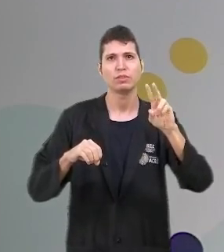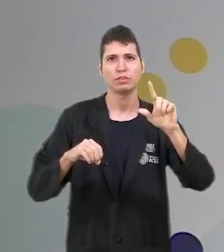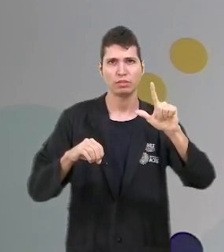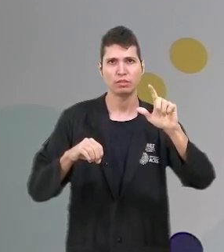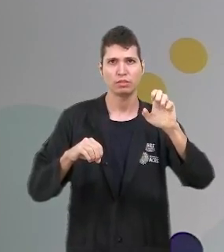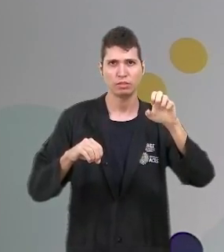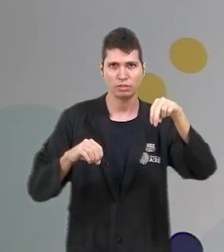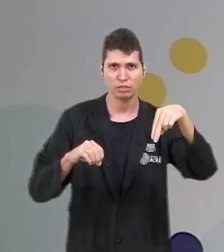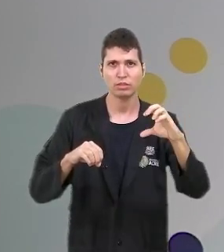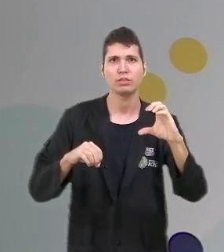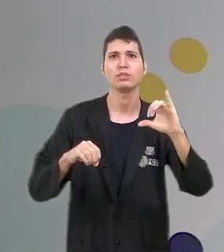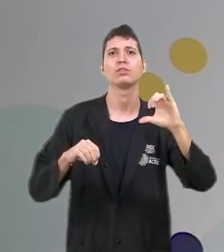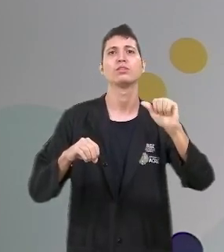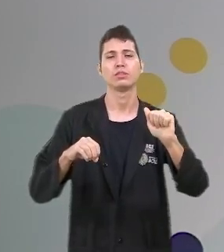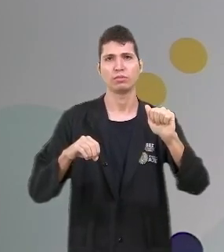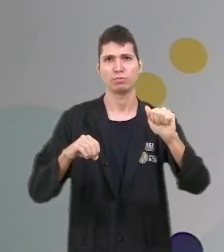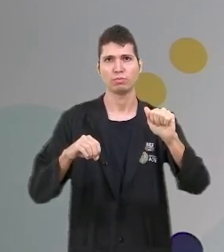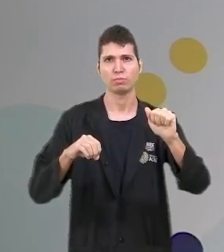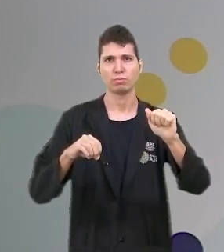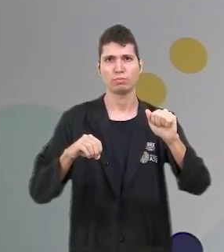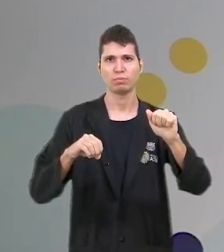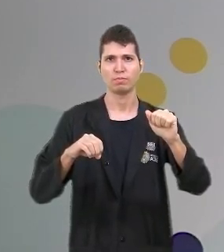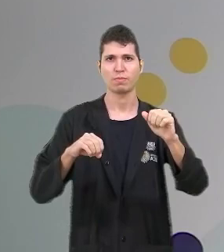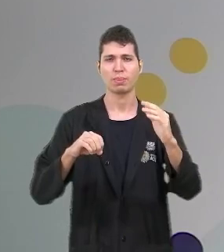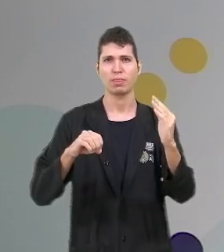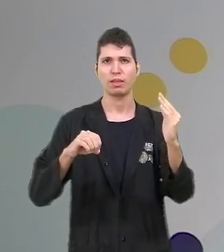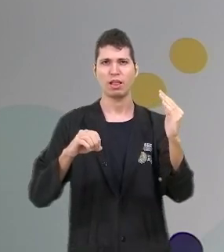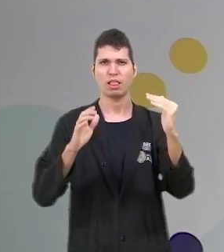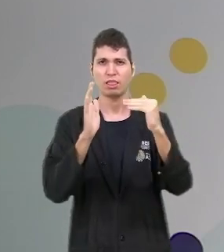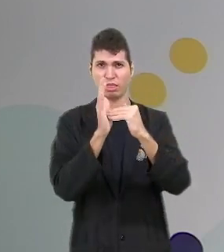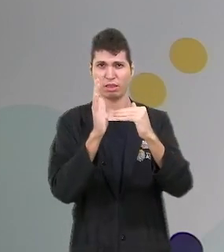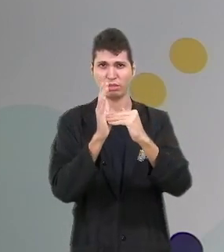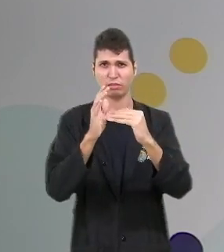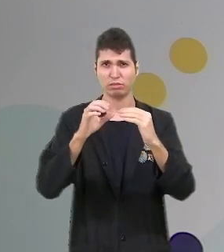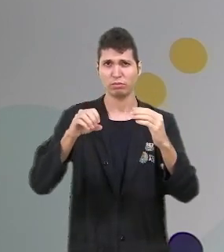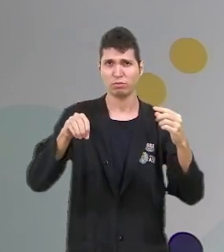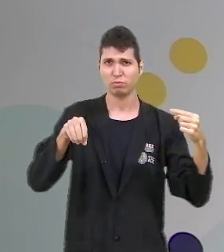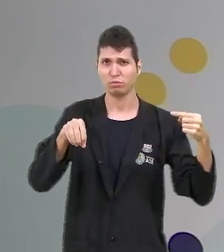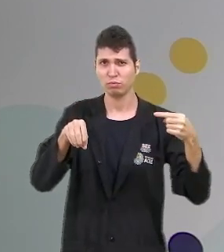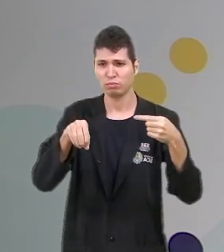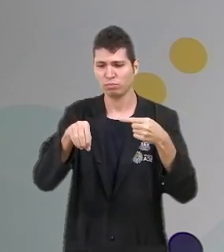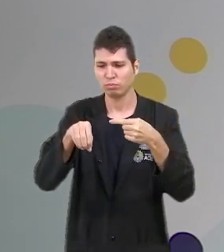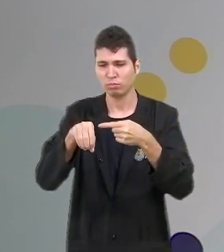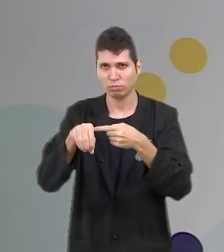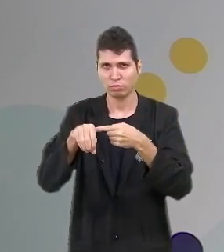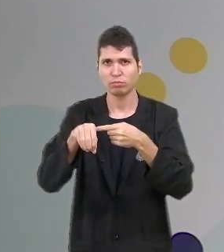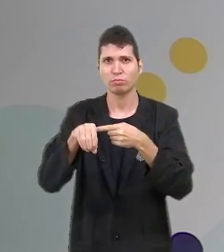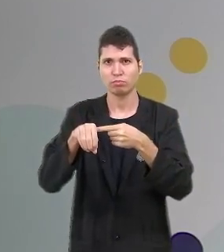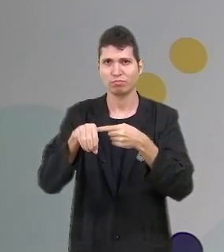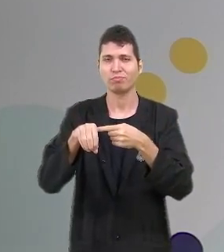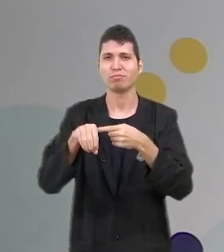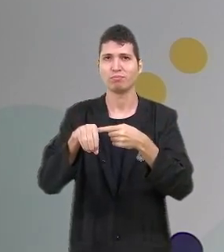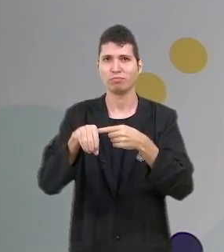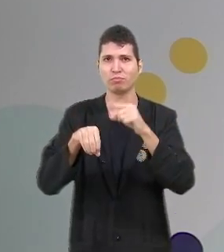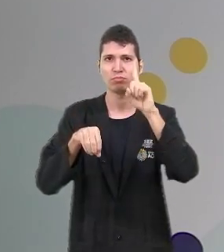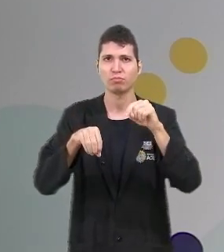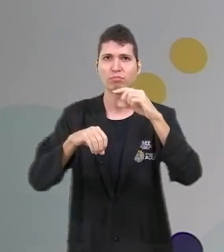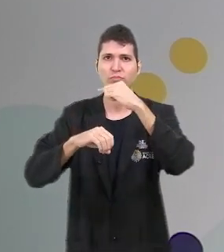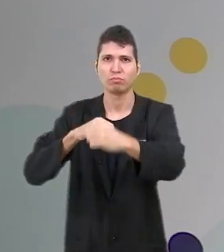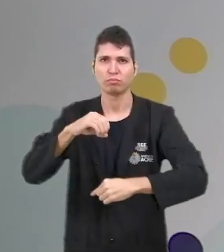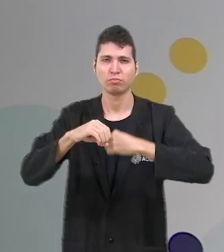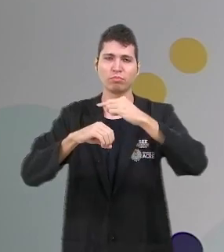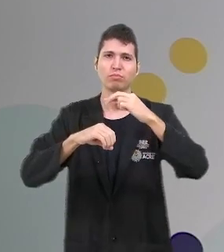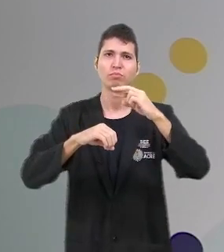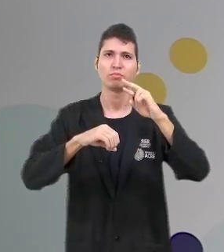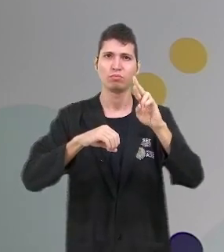no núcleo do átomo. Isso é considerado raio atômico. E como que eles fizeram isso?